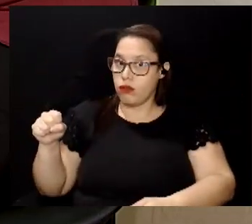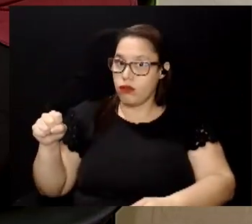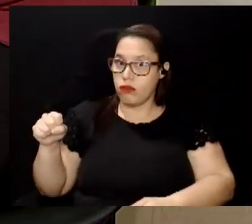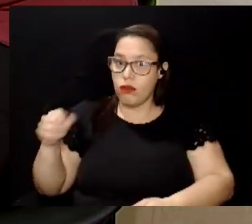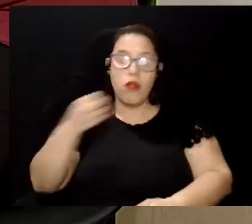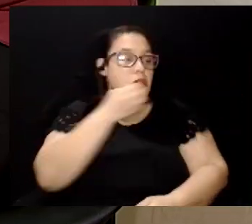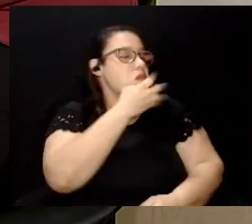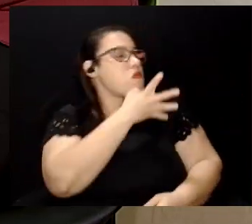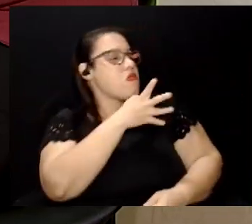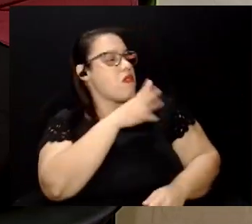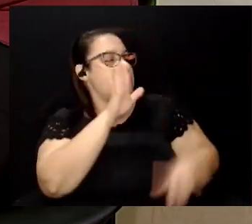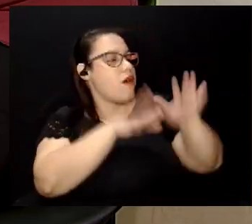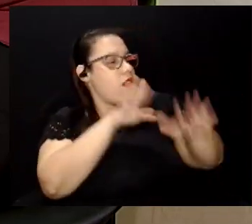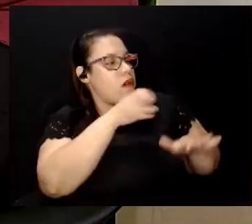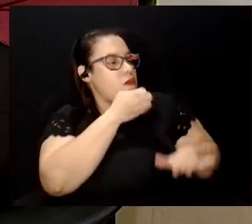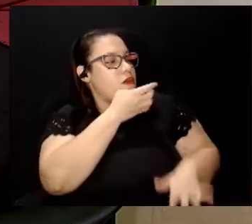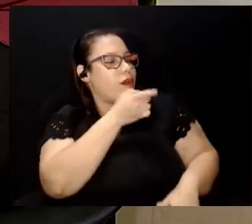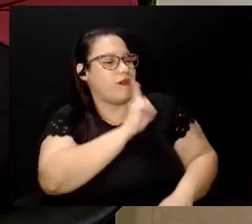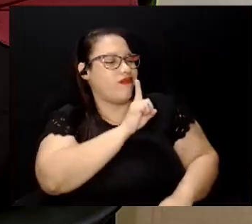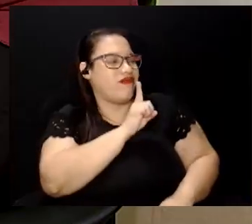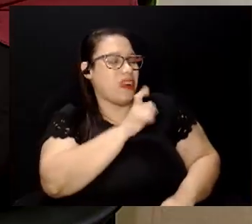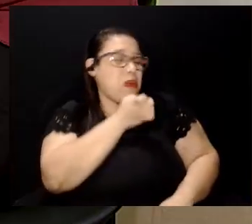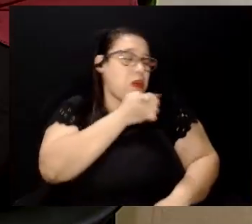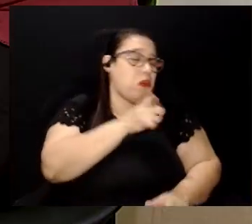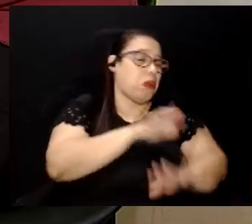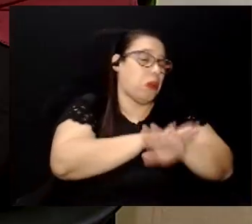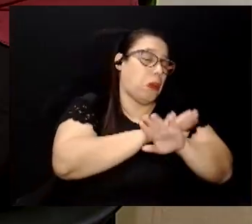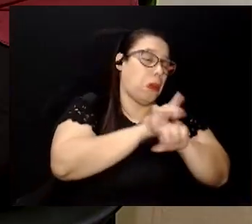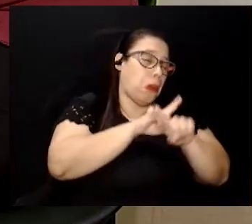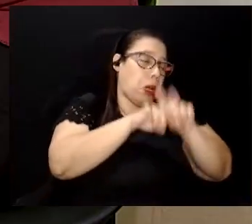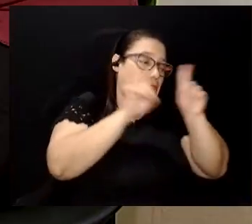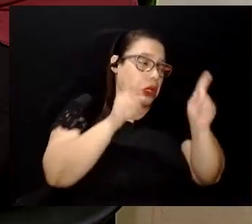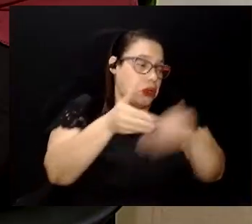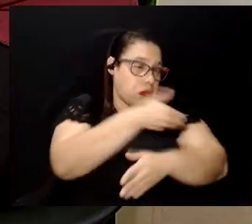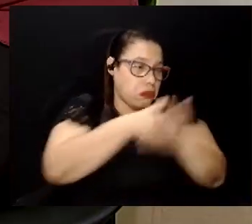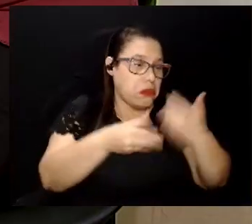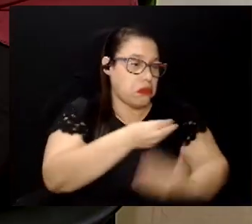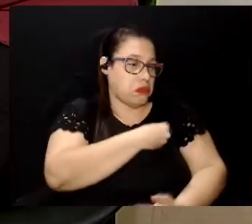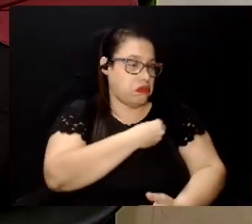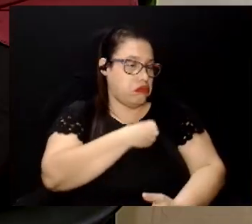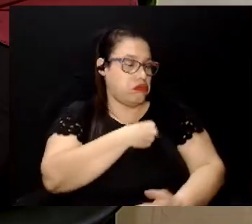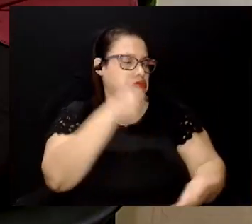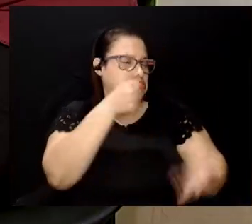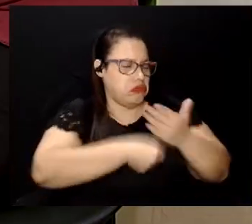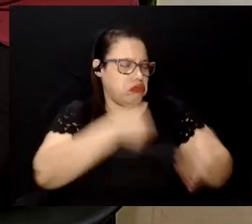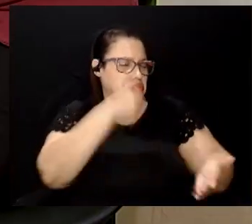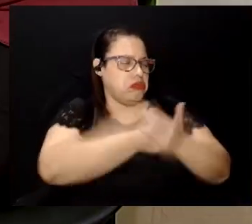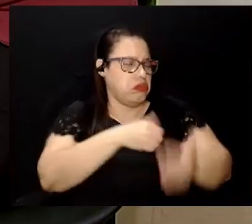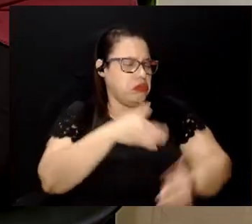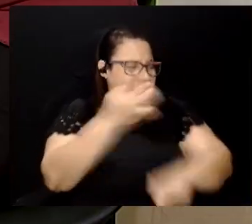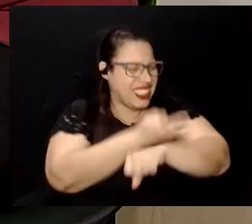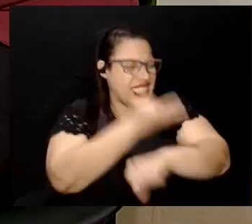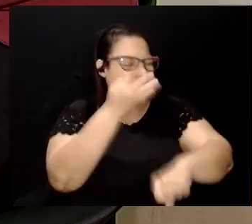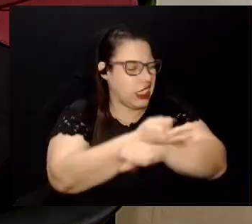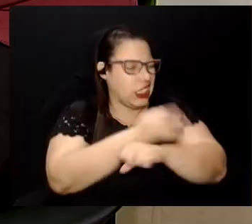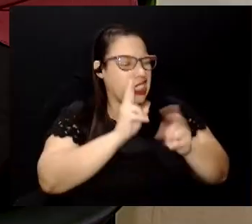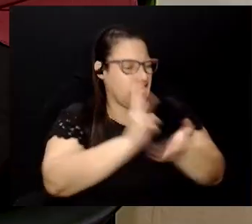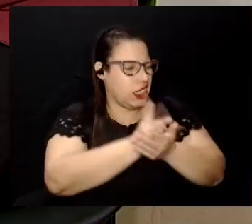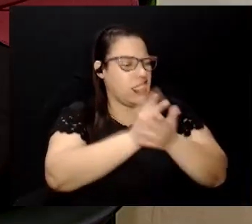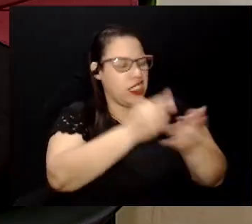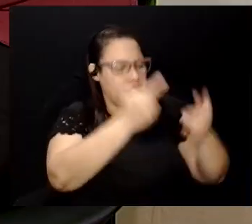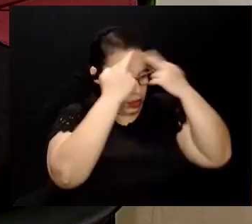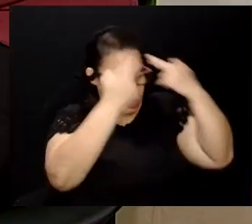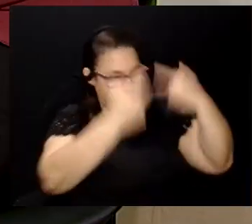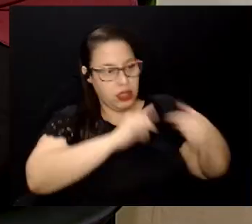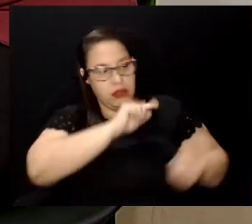boas, mas que tudo faz parte da vida, que a gente tem que ter resiliência e sempre estar respeitando o próximo, independente da situação